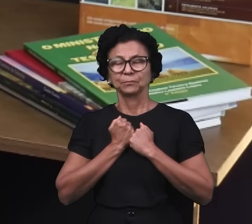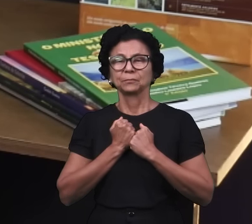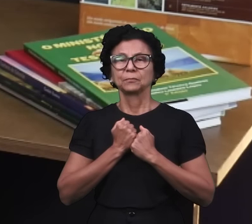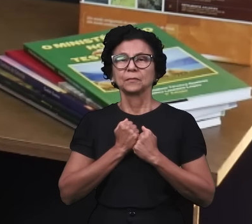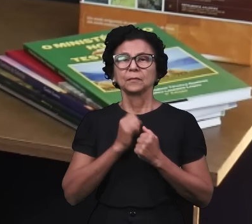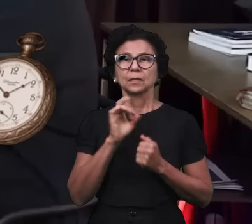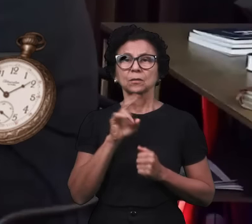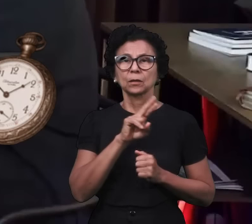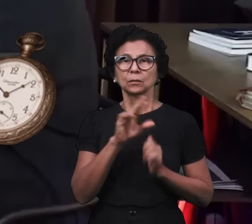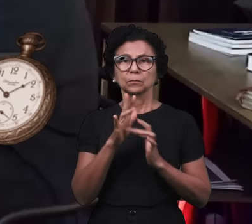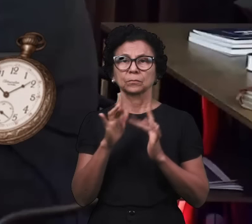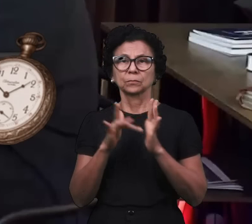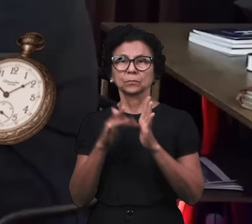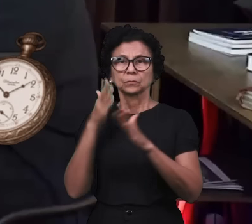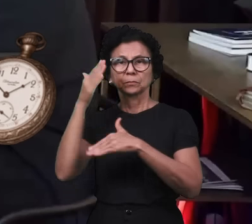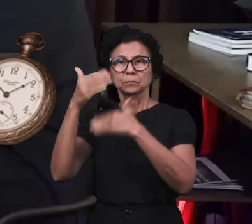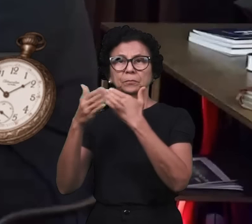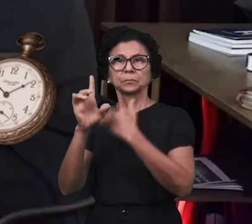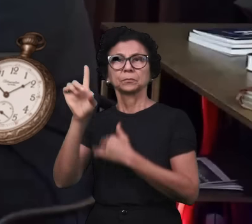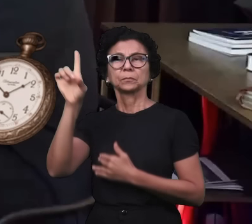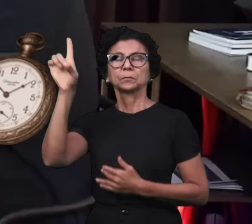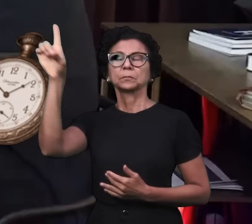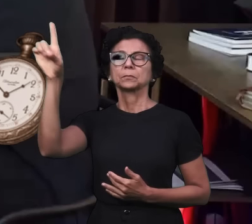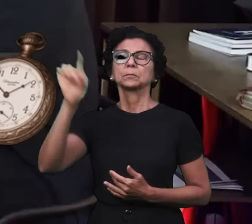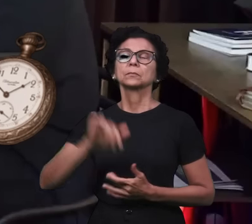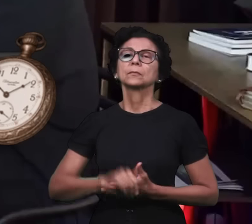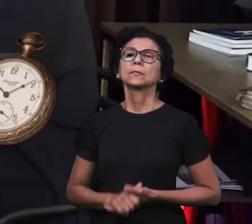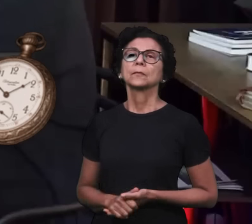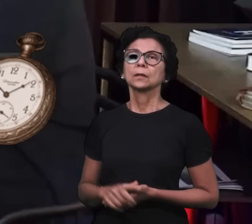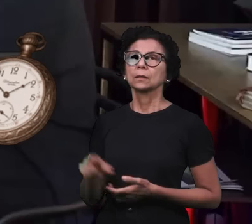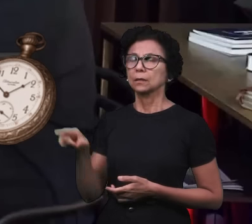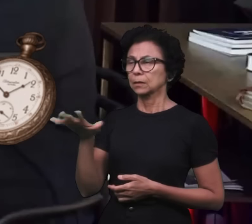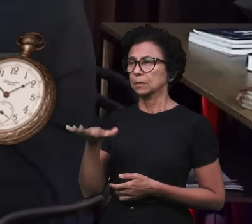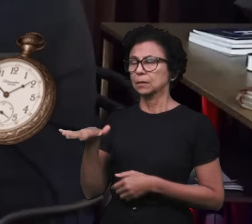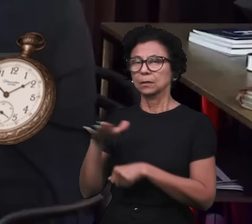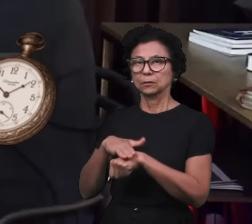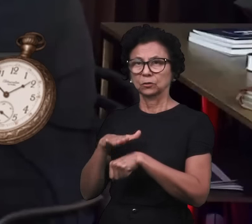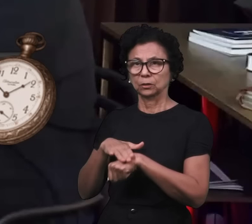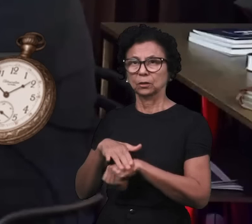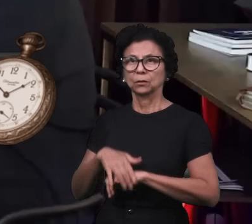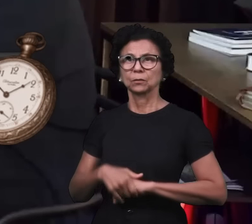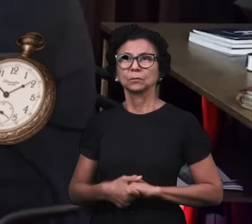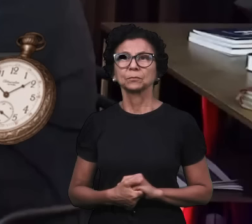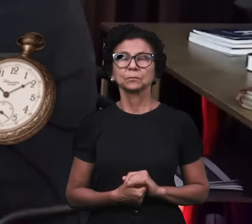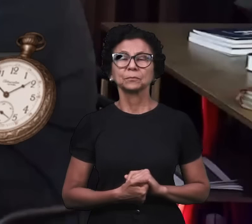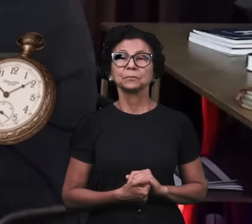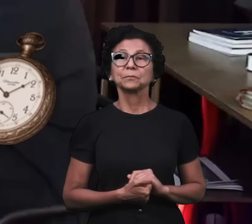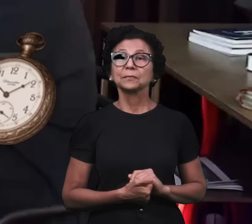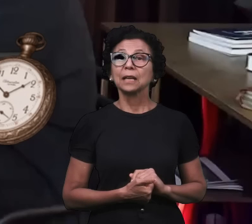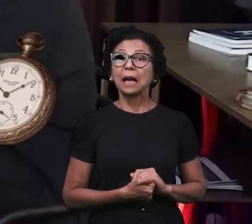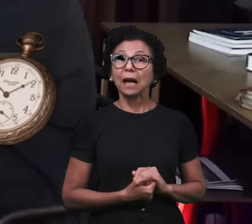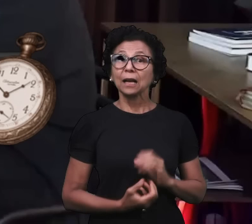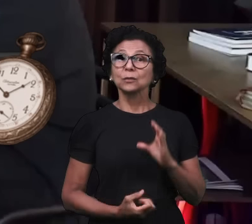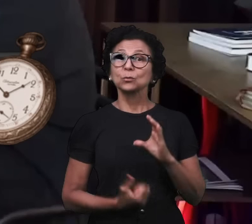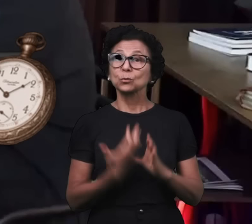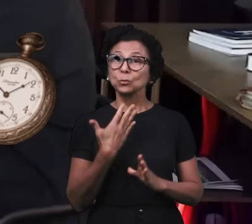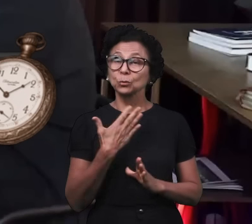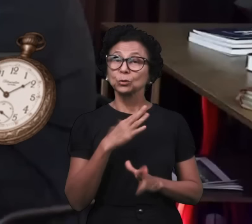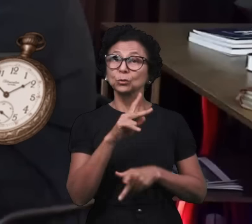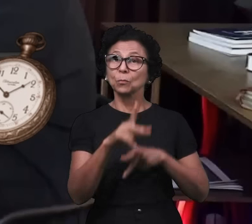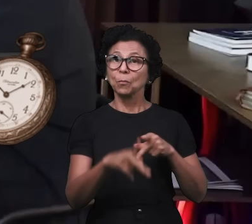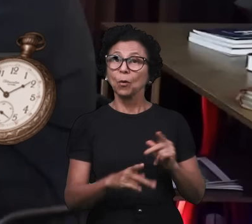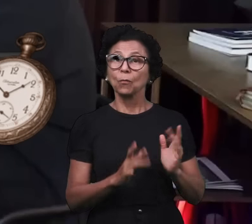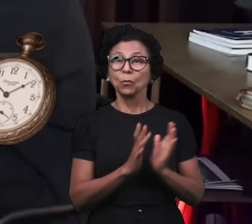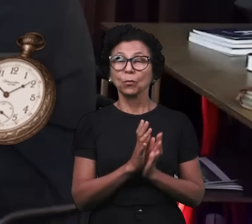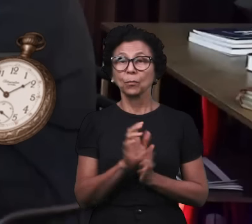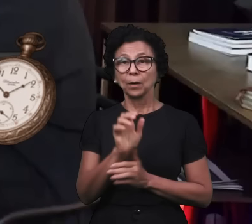outro assunto que ocorre aqui, né, nessa região, que aparece um povo ali, né? Os amalequitas, né? Sim.